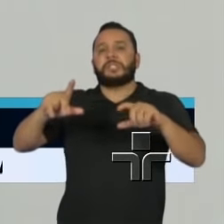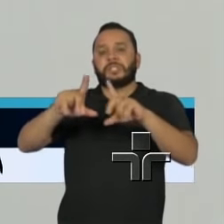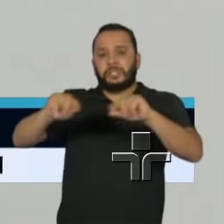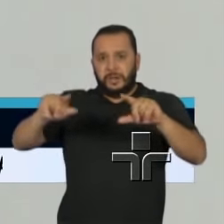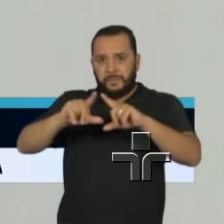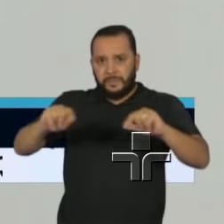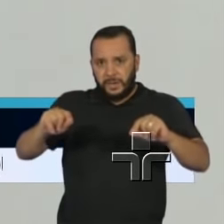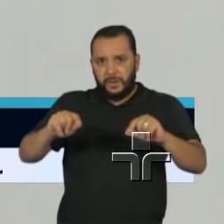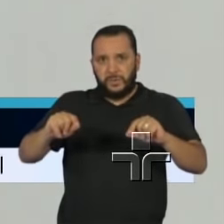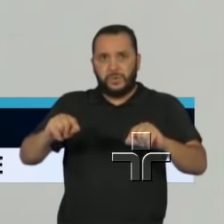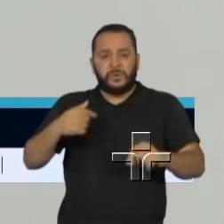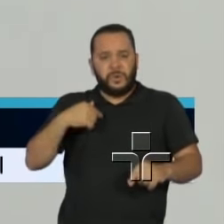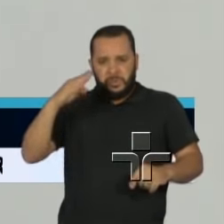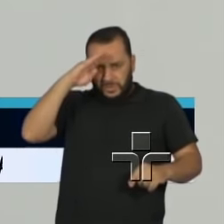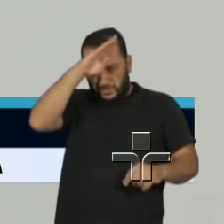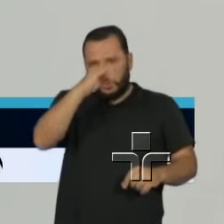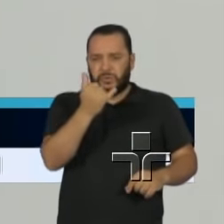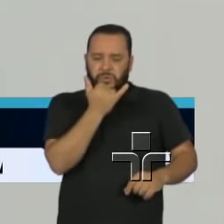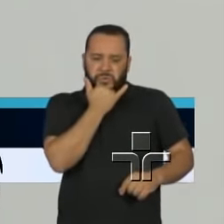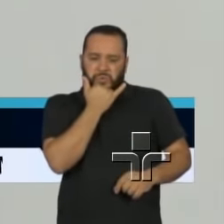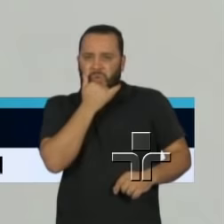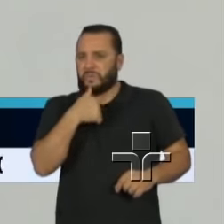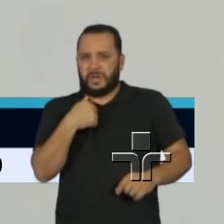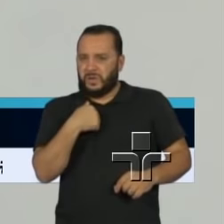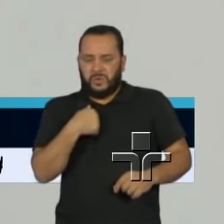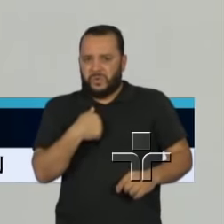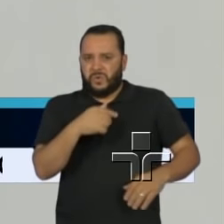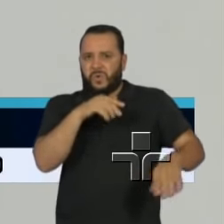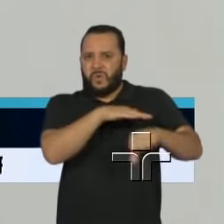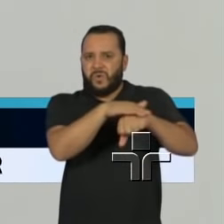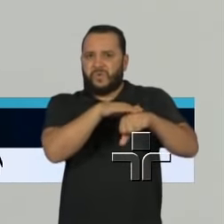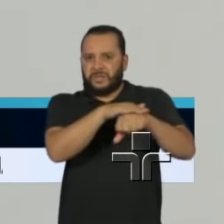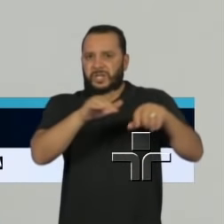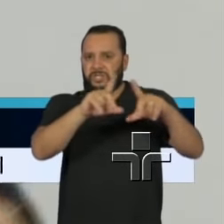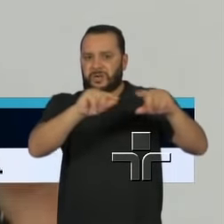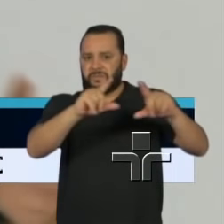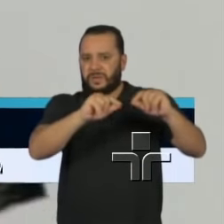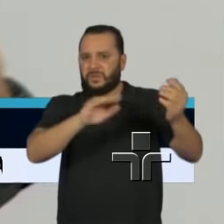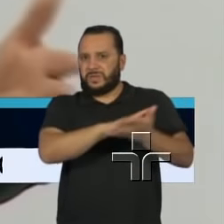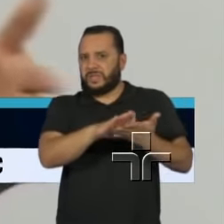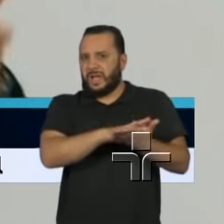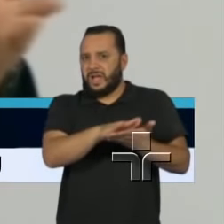eu me lembro, ele falou que ele não quis fazer isso para não